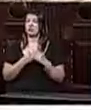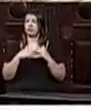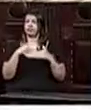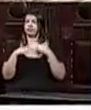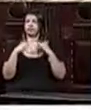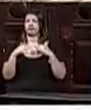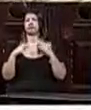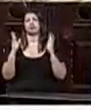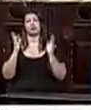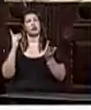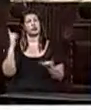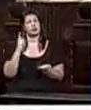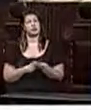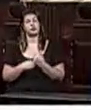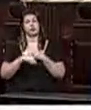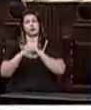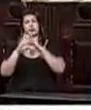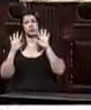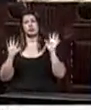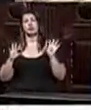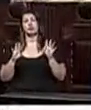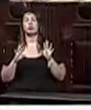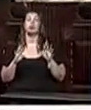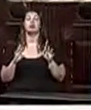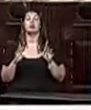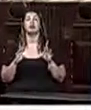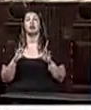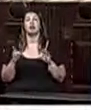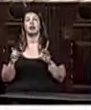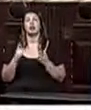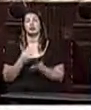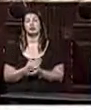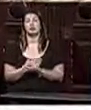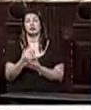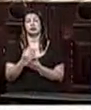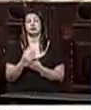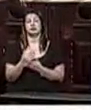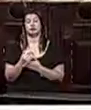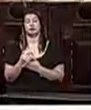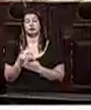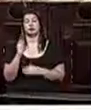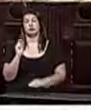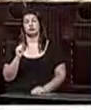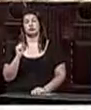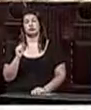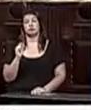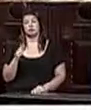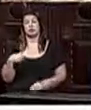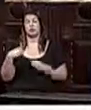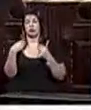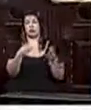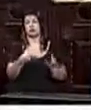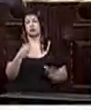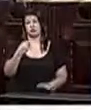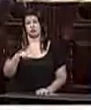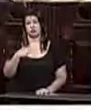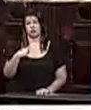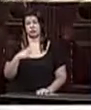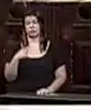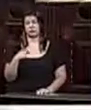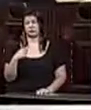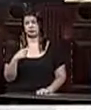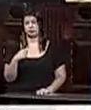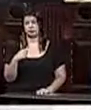pouca transparência, com muitas idas e vindas, iniciava-se o processo, afinal, de entrega das chaves para